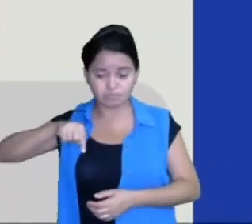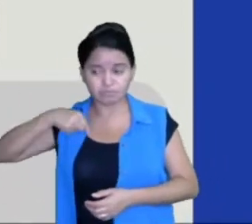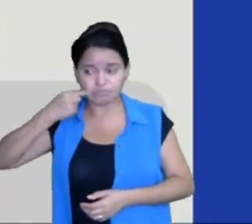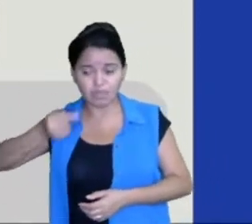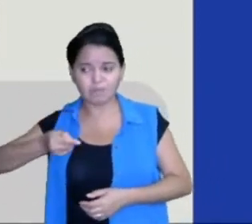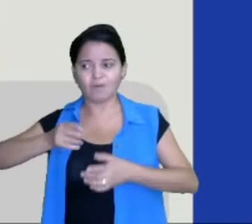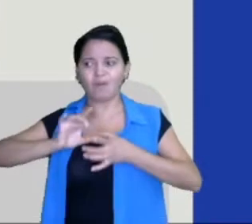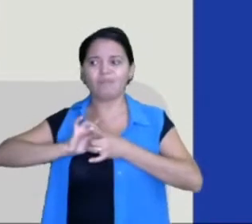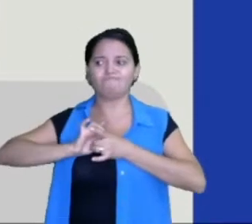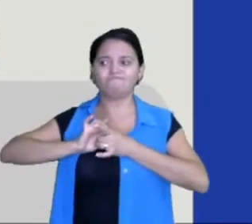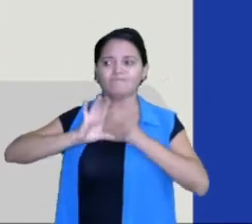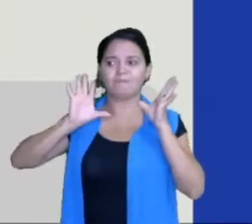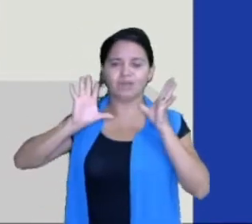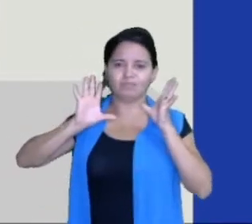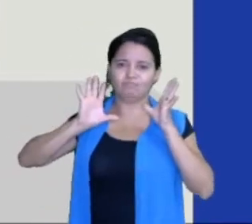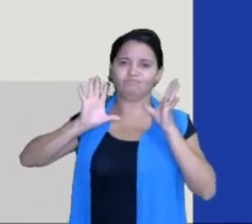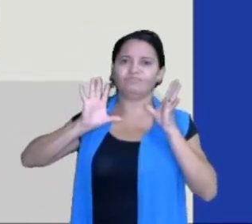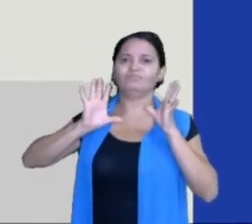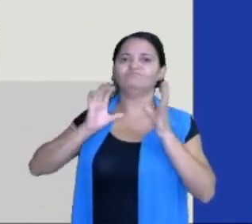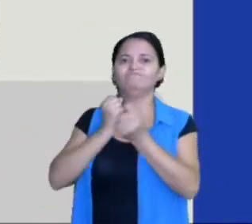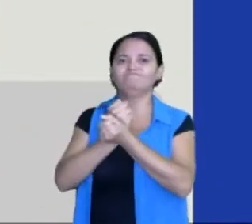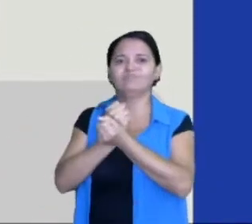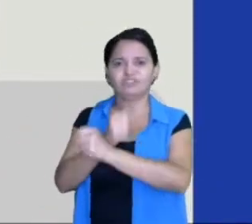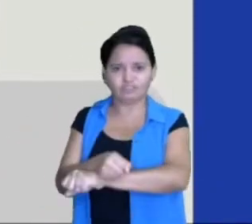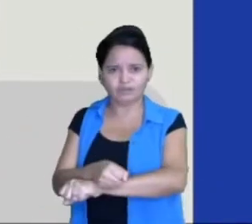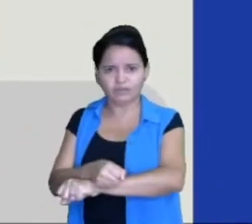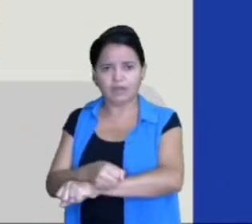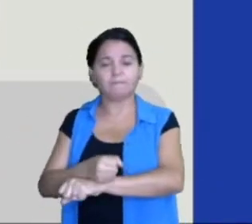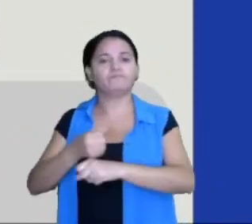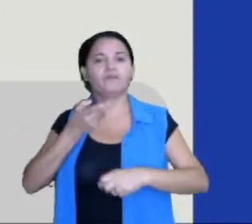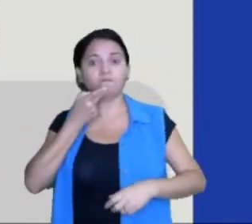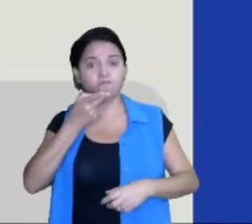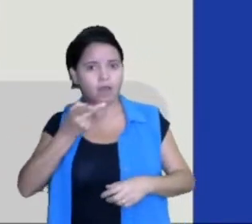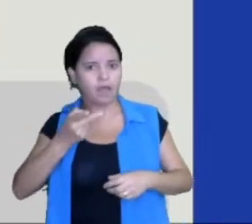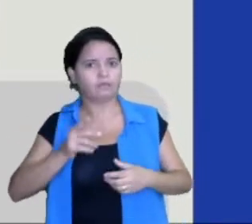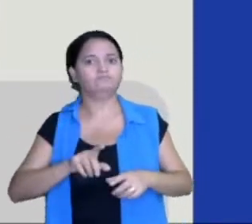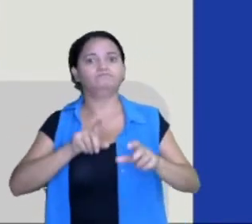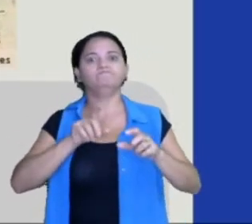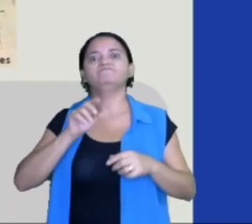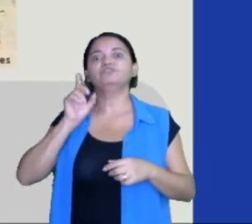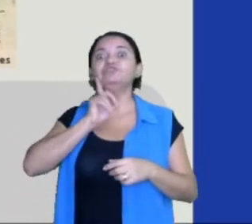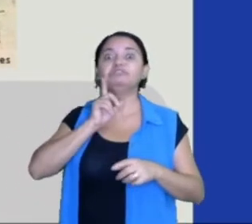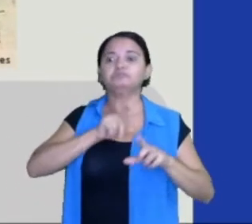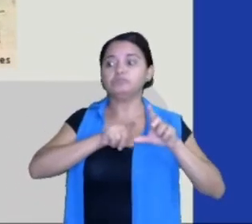tá? Vamos dar continuidade à história da independência dos Estados Unidos.